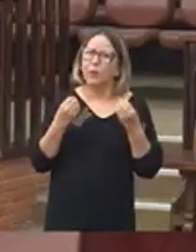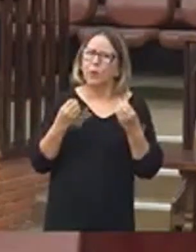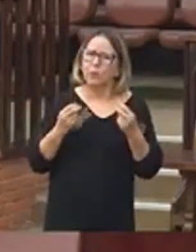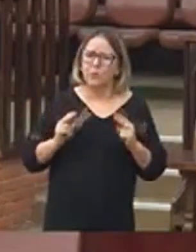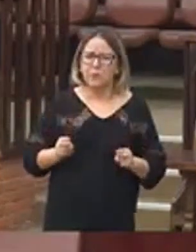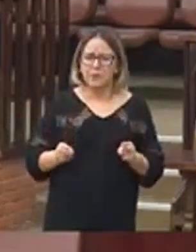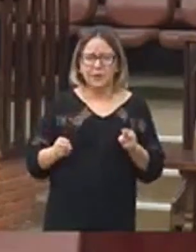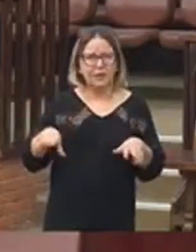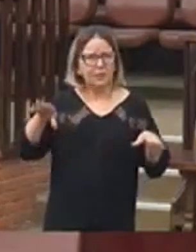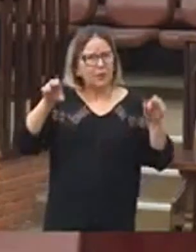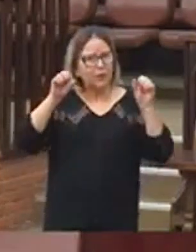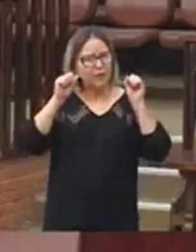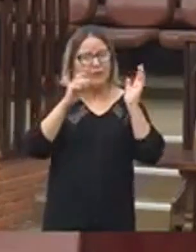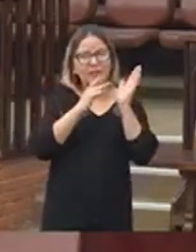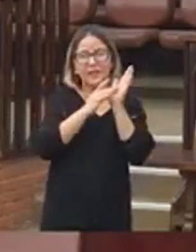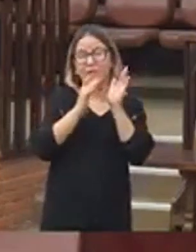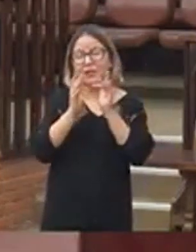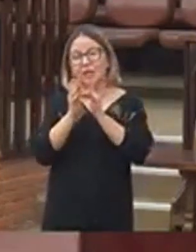Jesus.